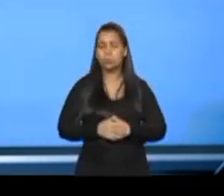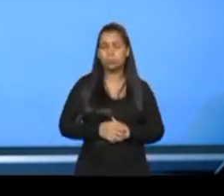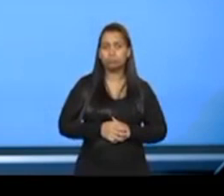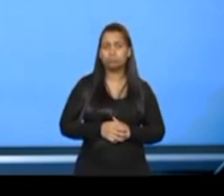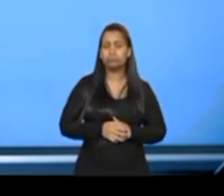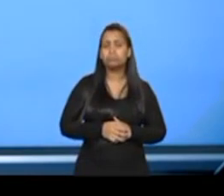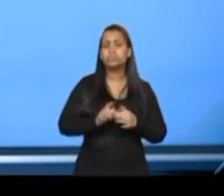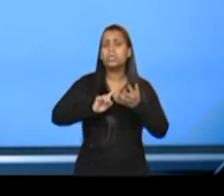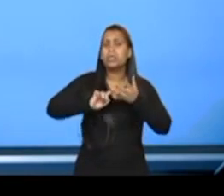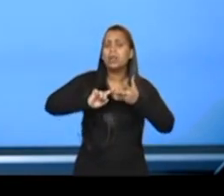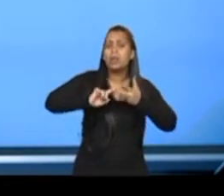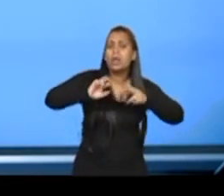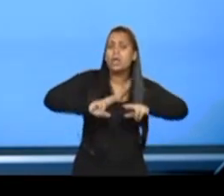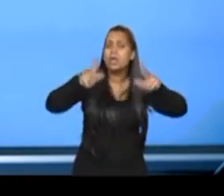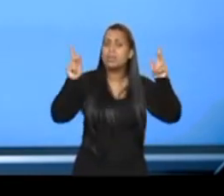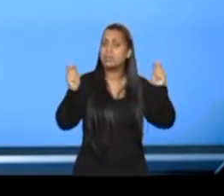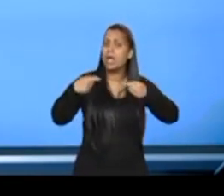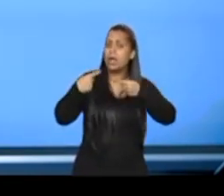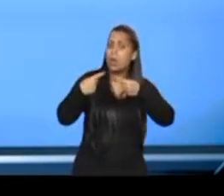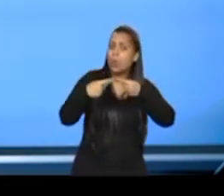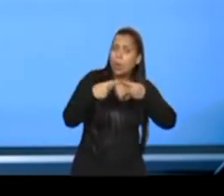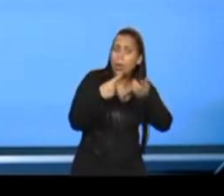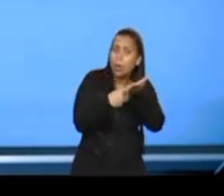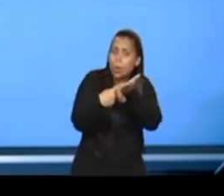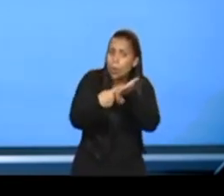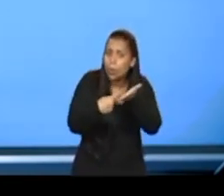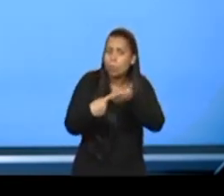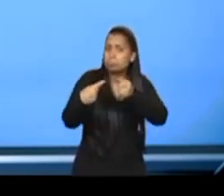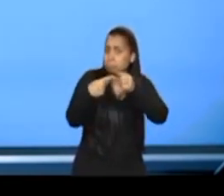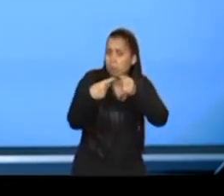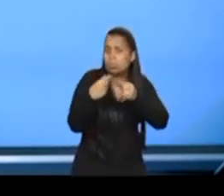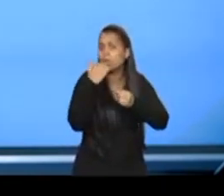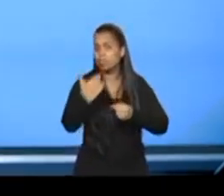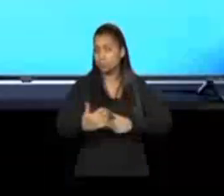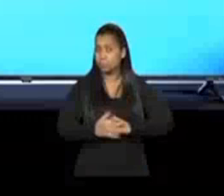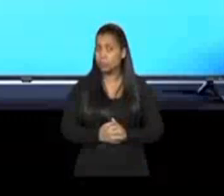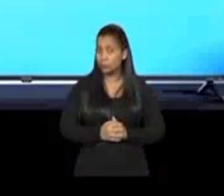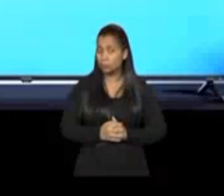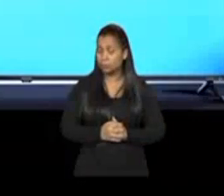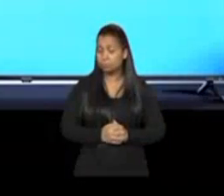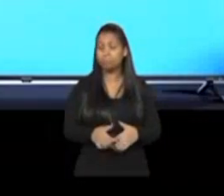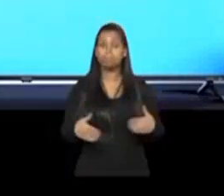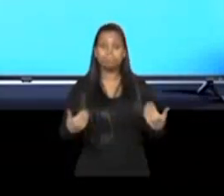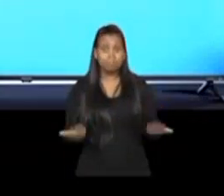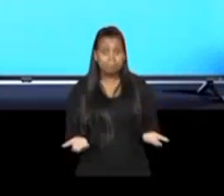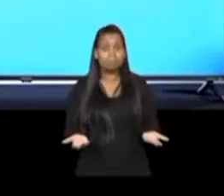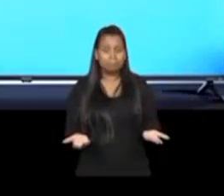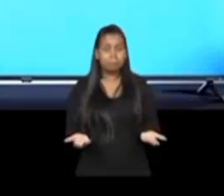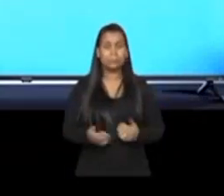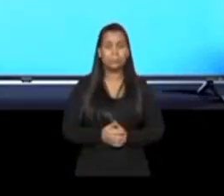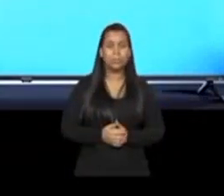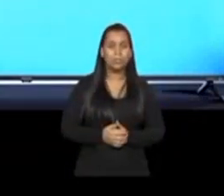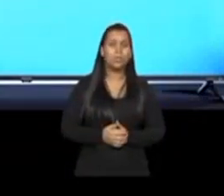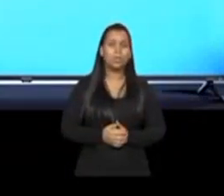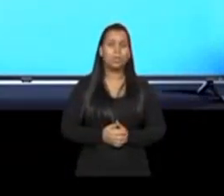maneiras diferentes Mariana pode combinar as cores para atender sua cliente? Bom, pessoal, como vimos num